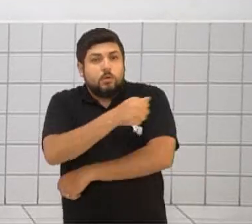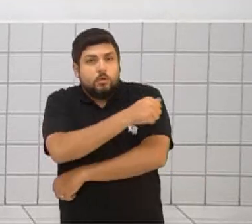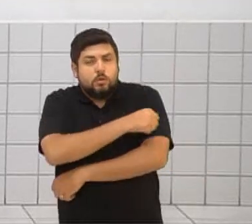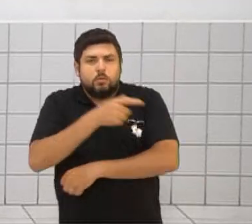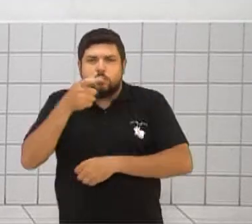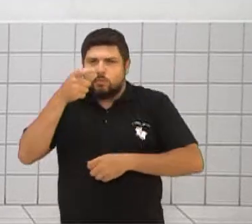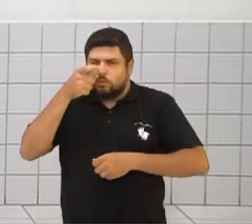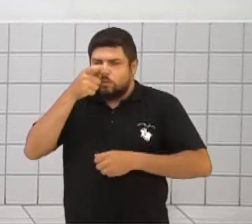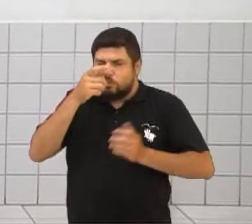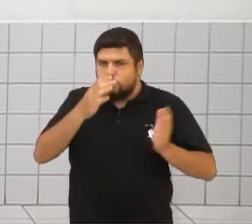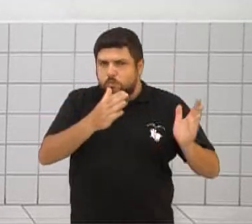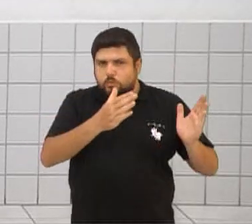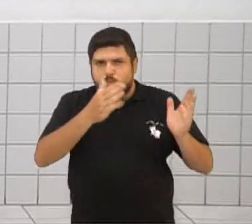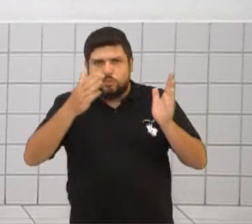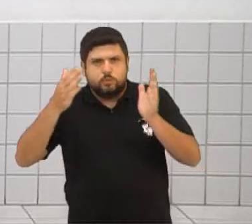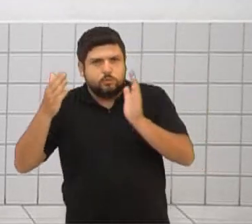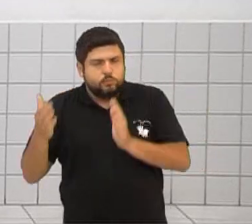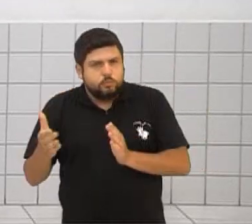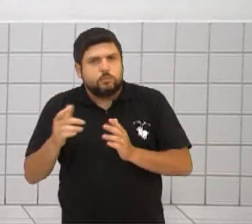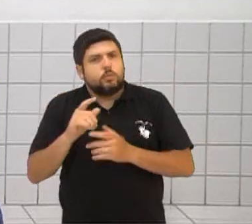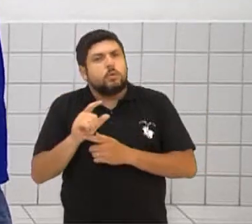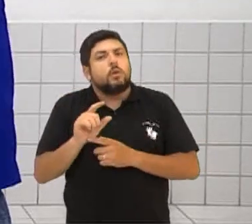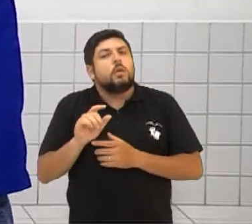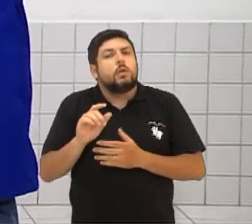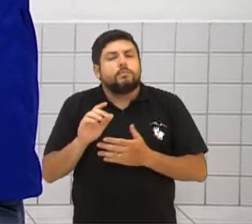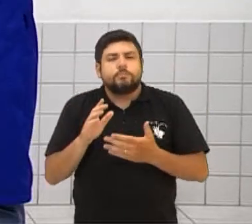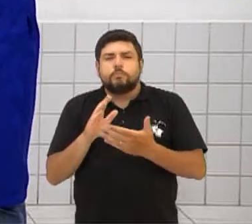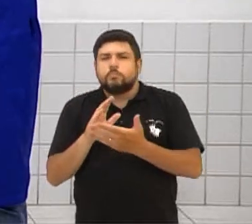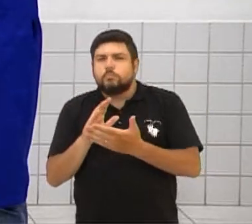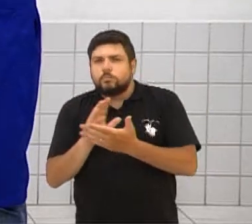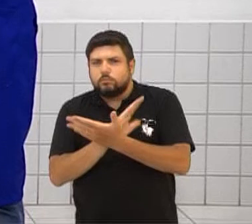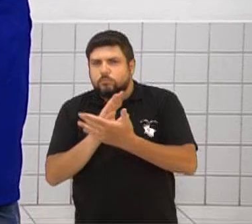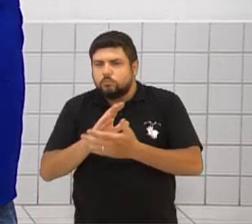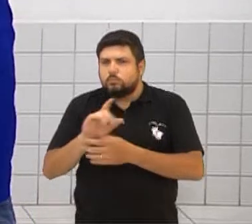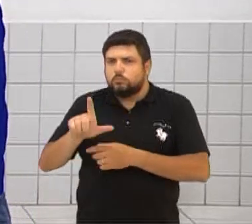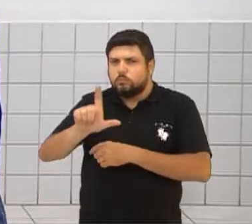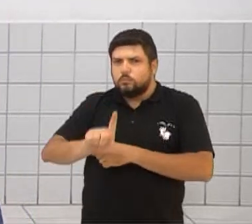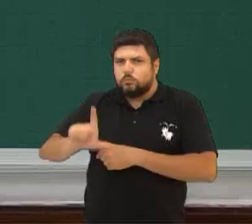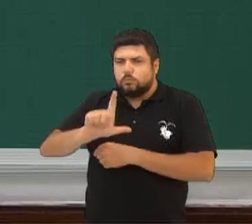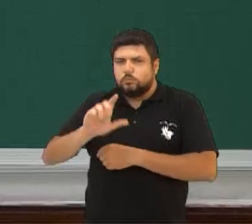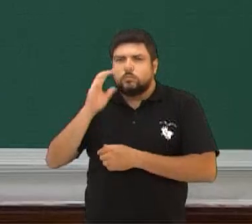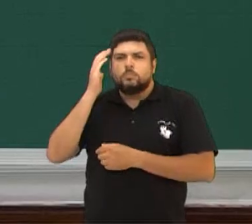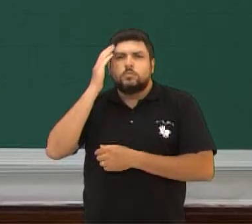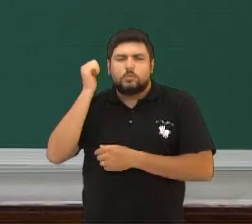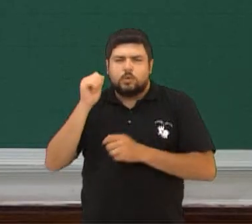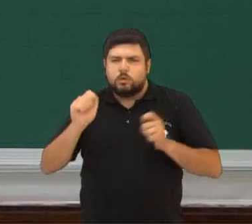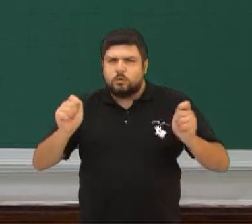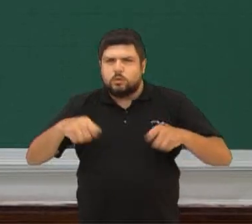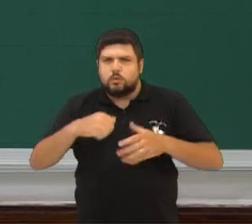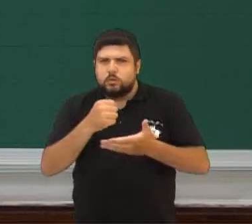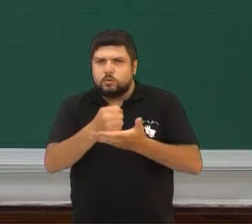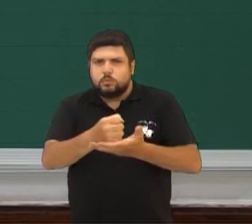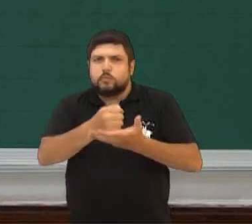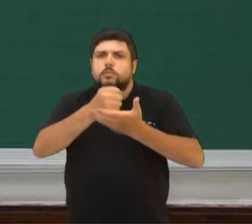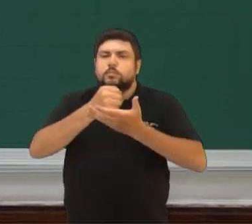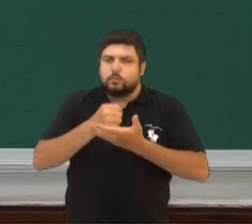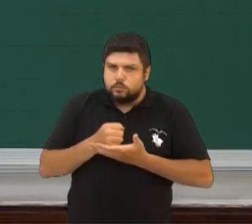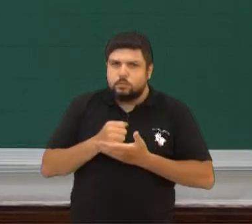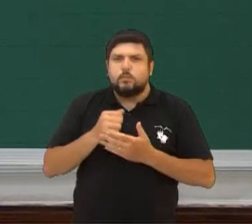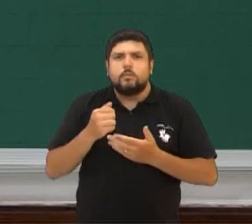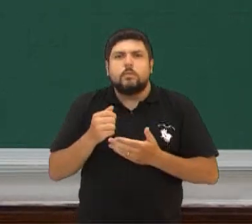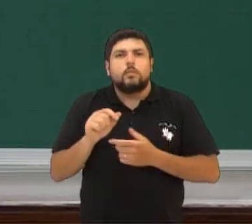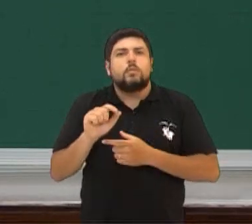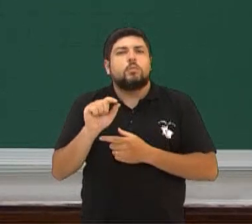né, professor, que talvez o pessoal aí da literatura saiba pontuar, ajudar a gente nesse sentido aí, né, de